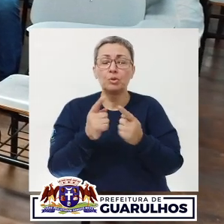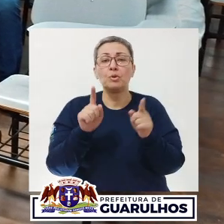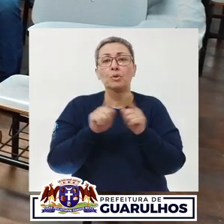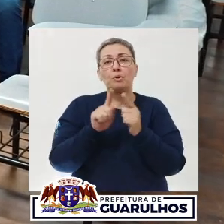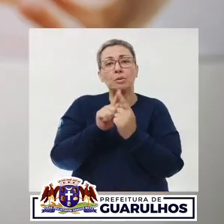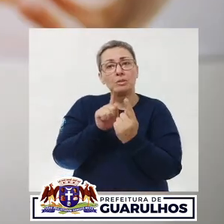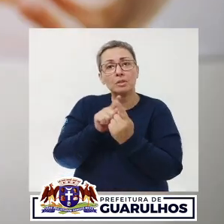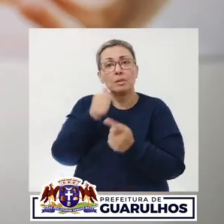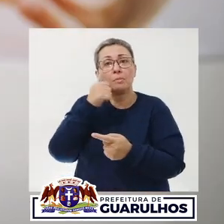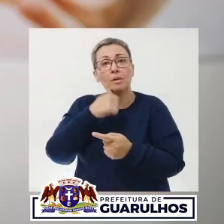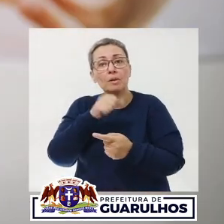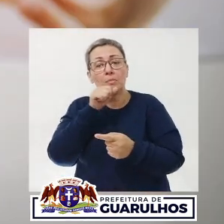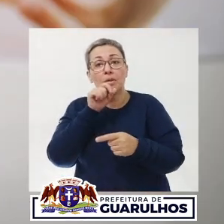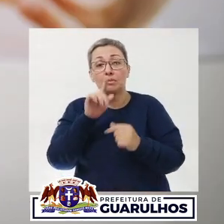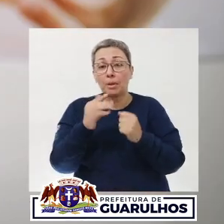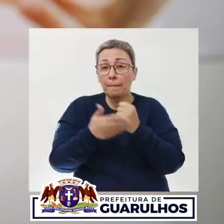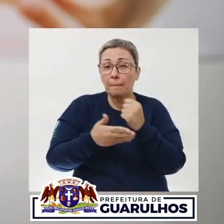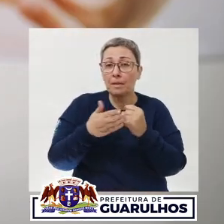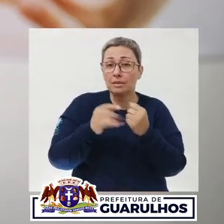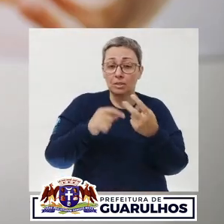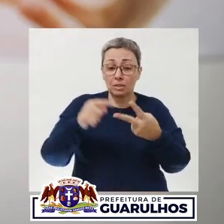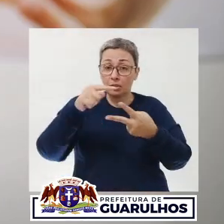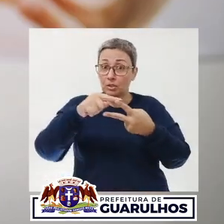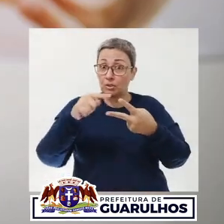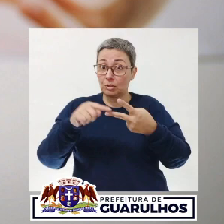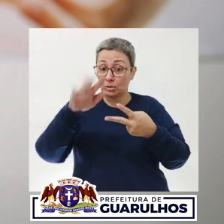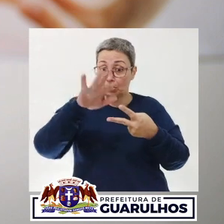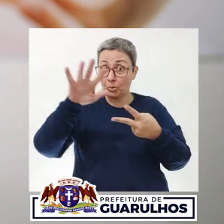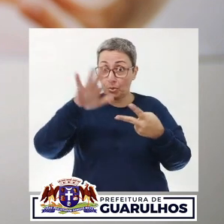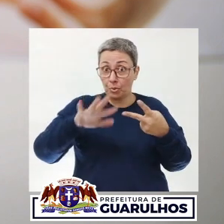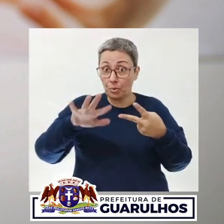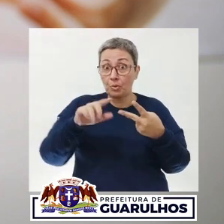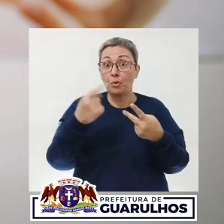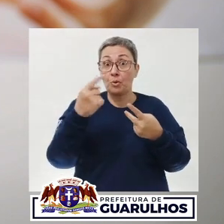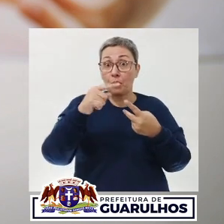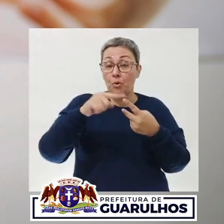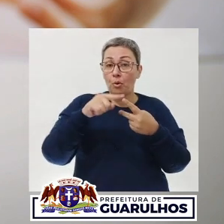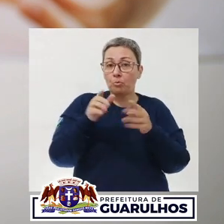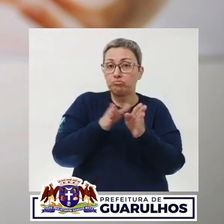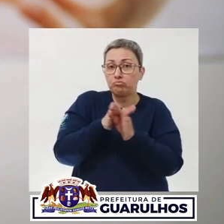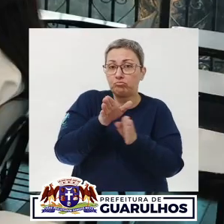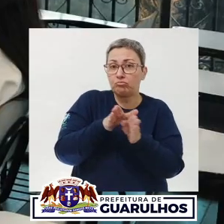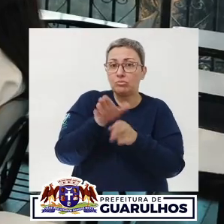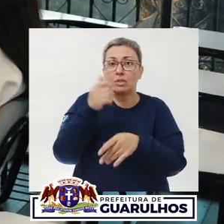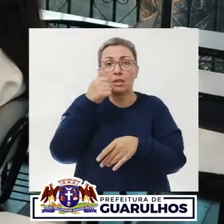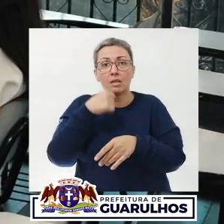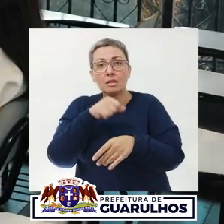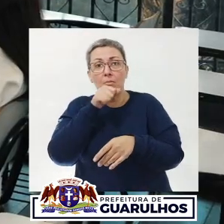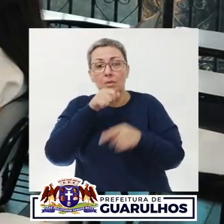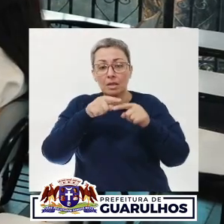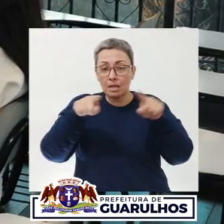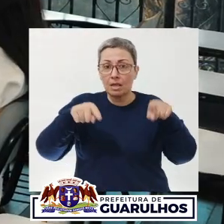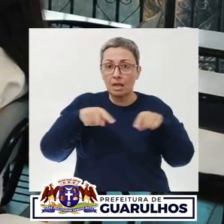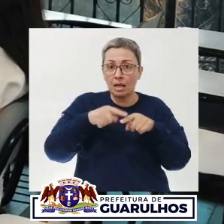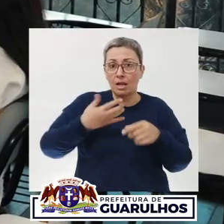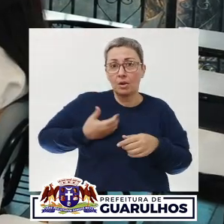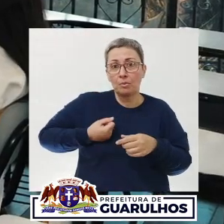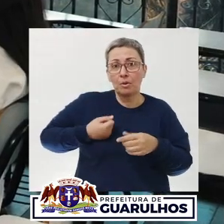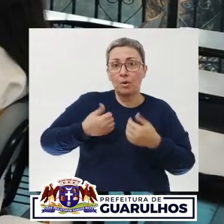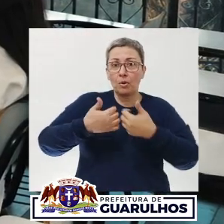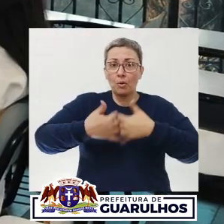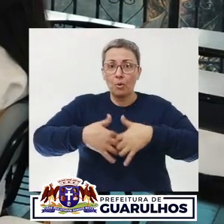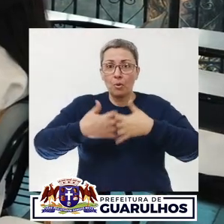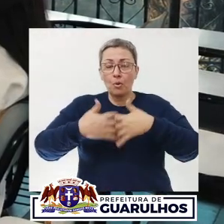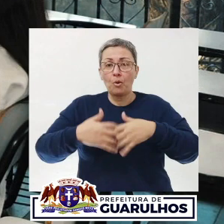às mães e nós somos basicamente divididos em 2 setores. Um deles é o de orientação às mães na sala da ordenha, feito